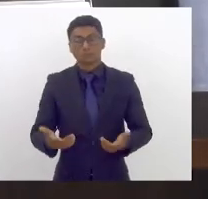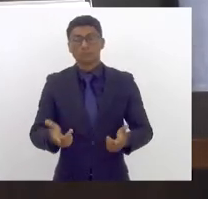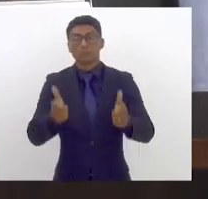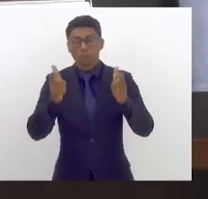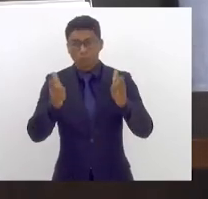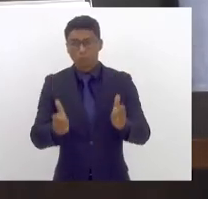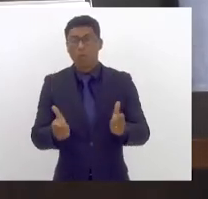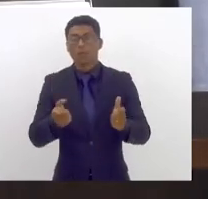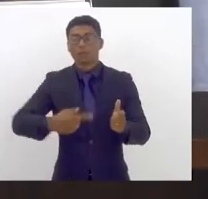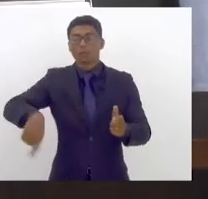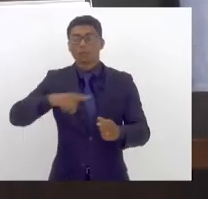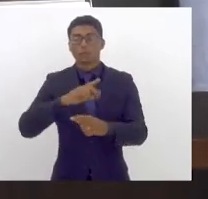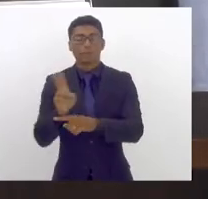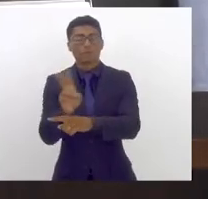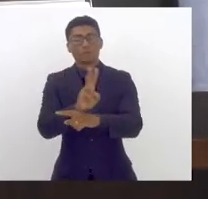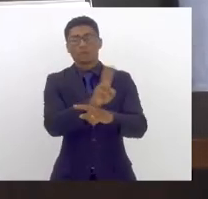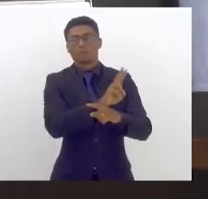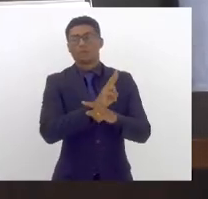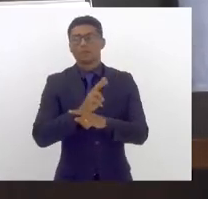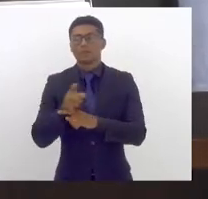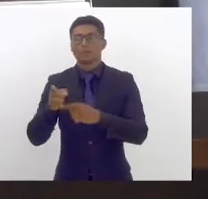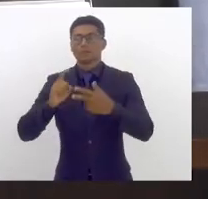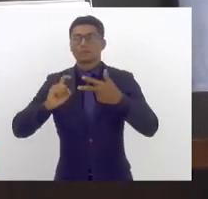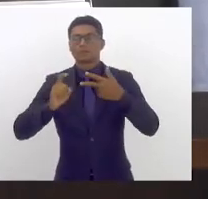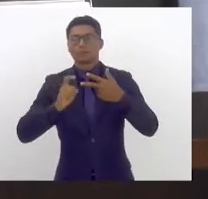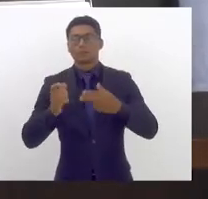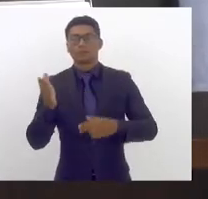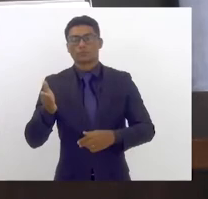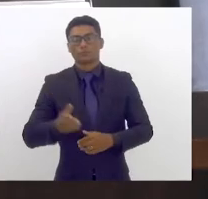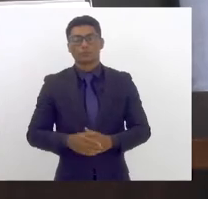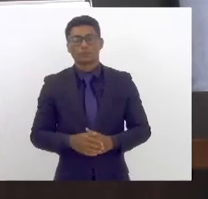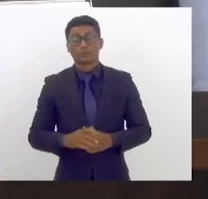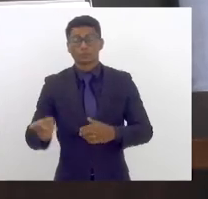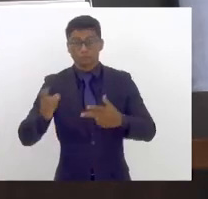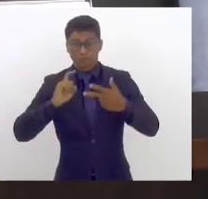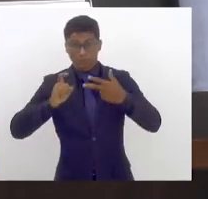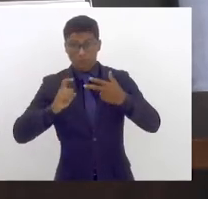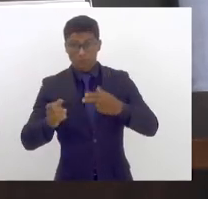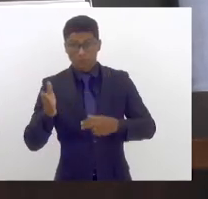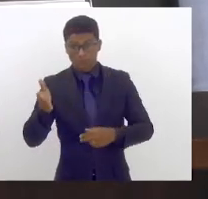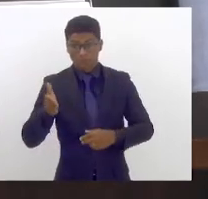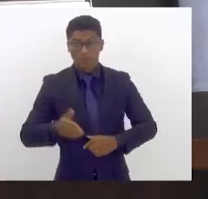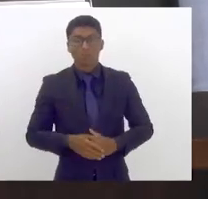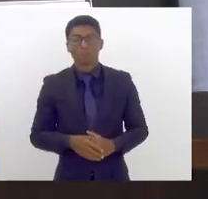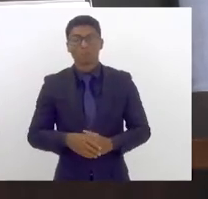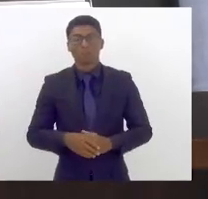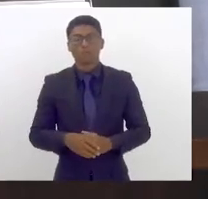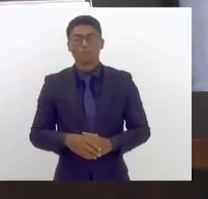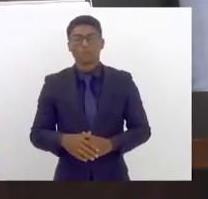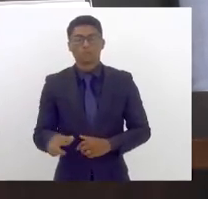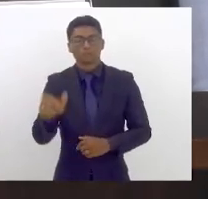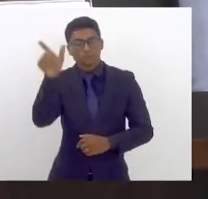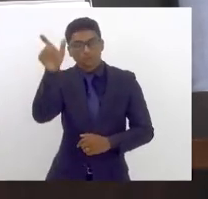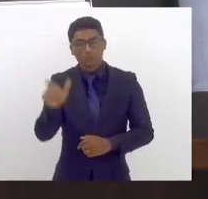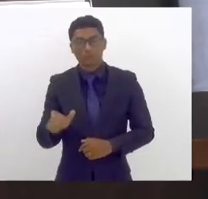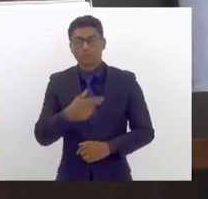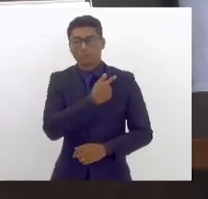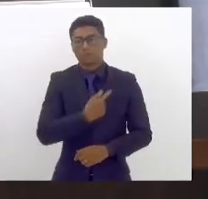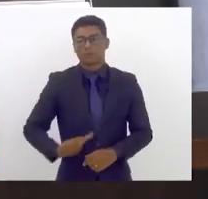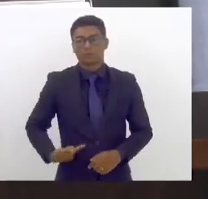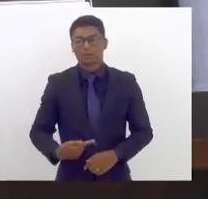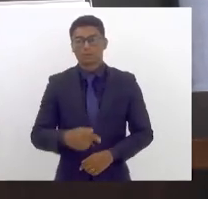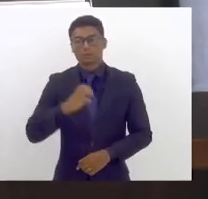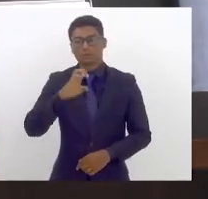gente fiscalizar O Poder Executivo e o poder executivo do Senhor Governador Cláudio Castro